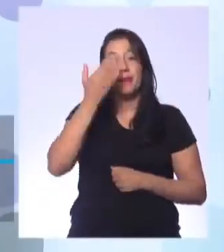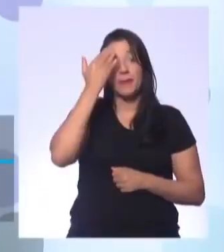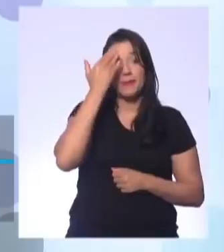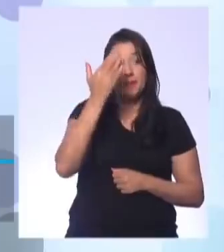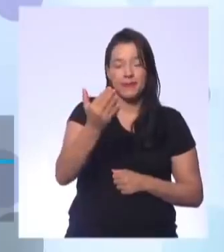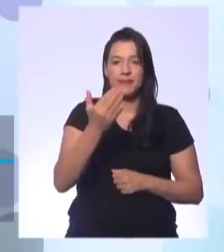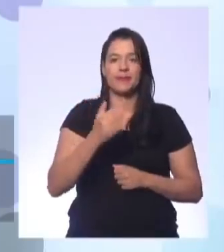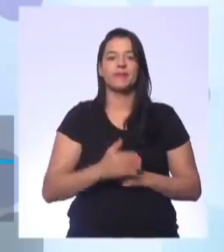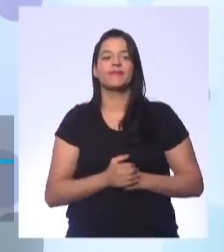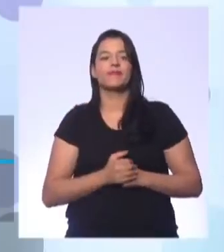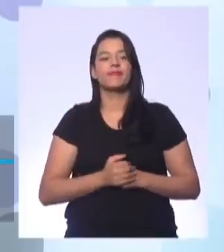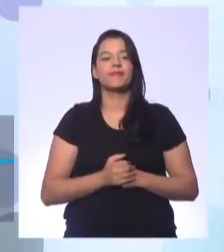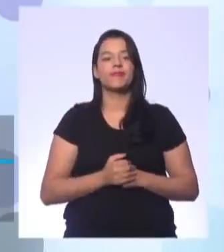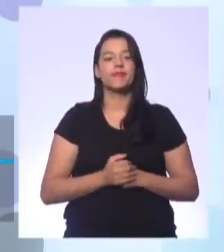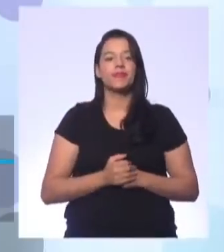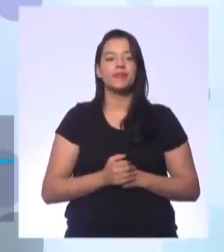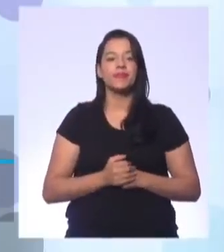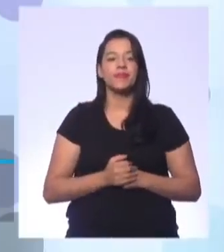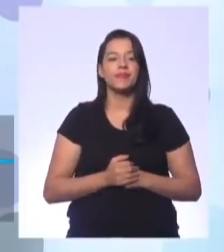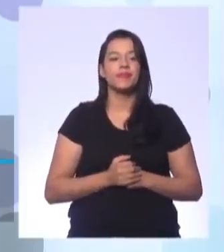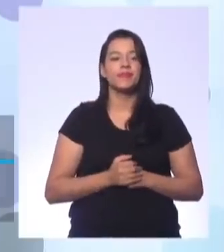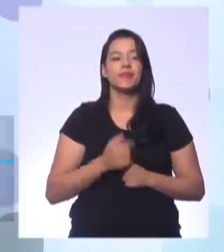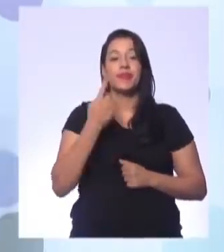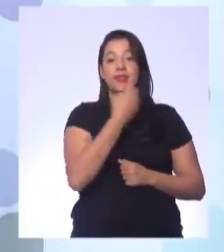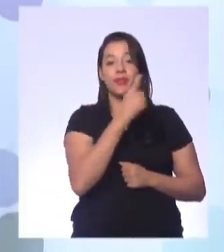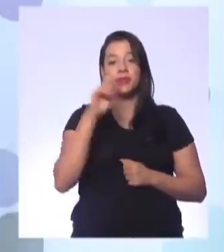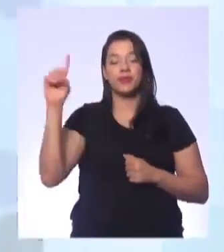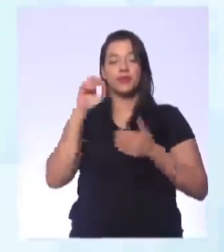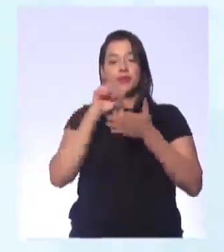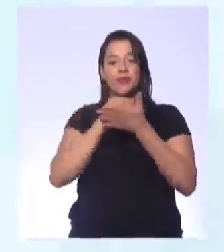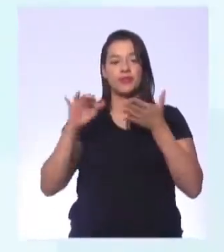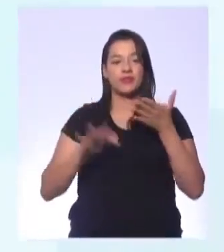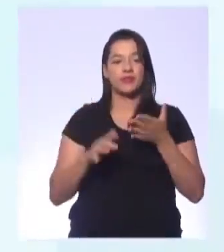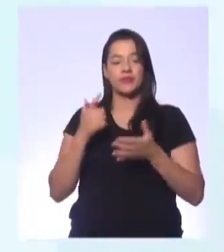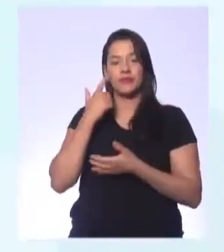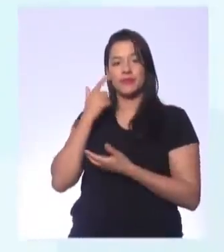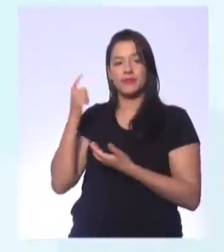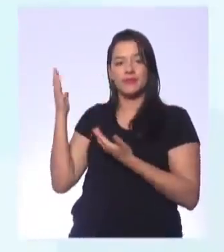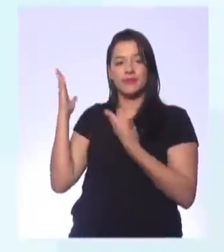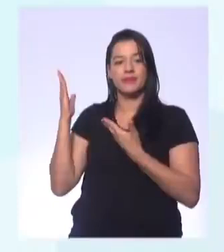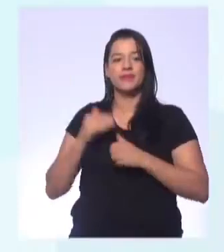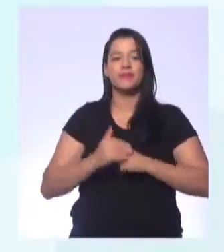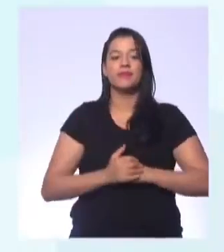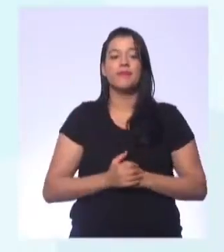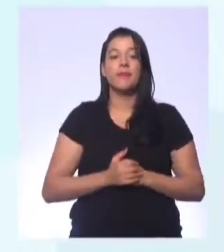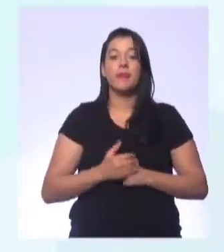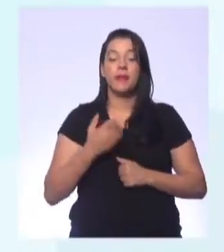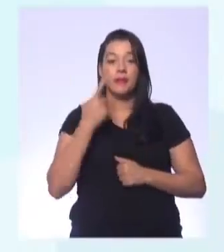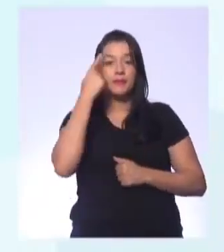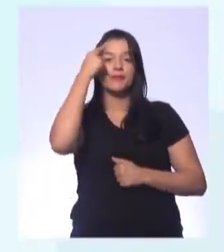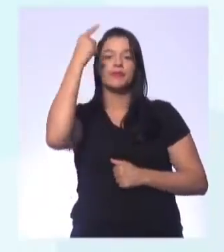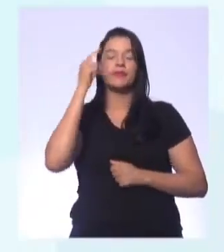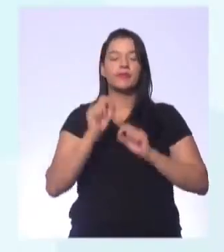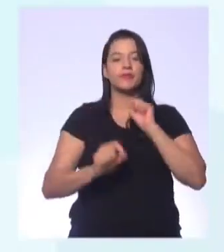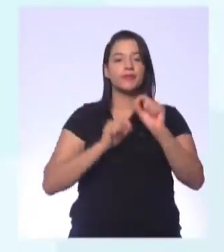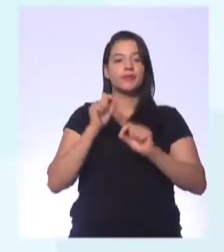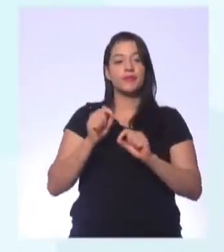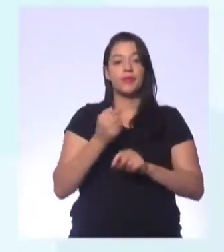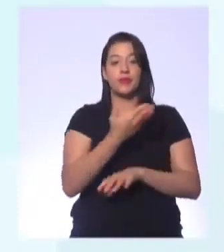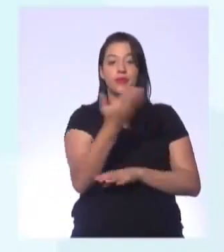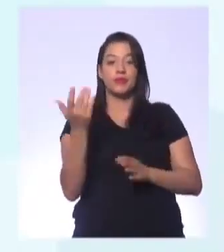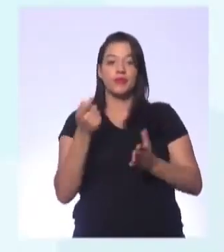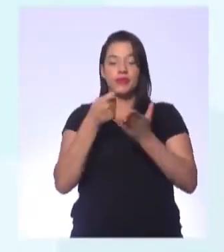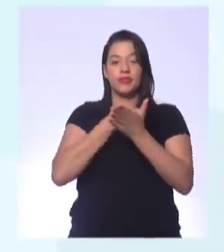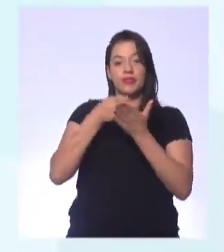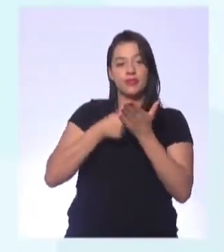obrigado muito obrigado mesmo então agora a gente vai para a última Atividade Aí bonitinha na tela e aí a ideia é a seguinte ó Então escreva uma